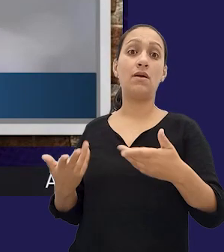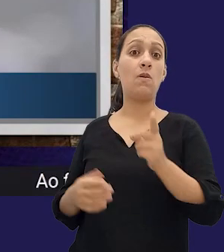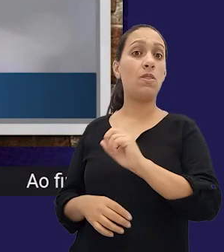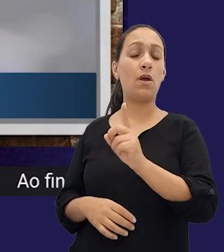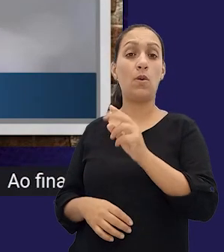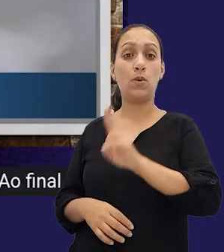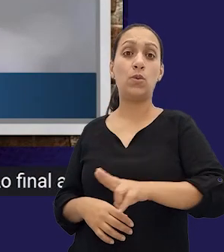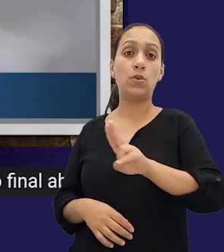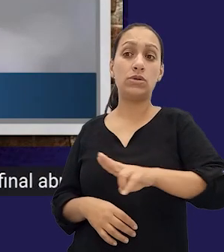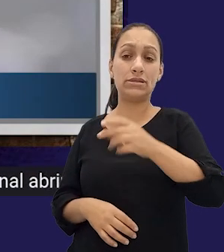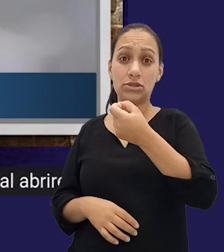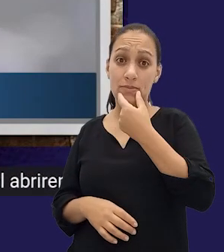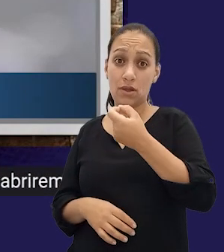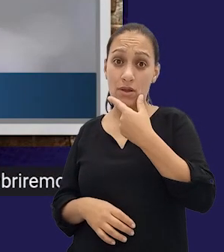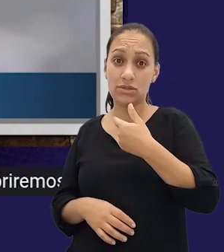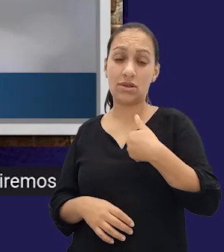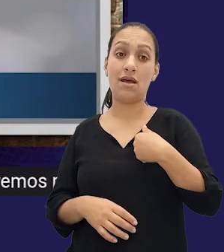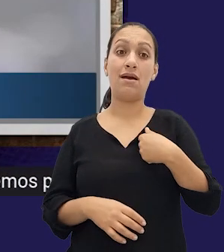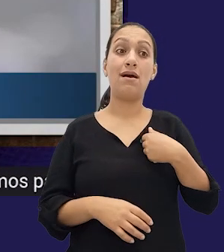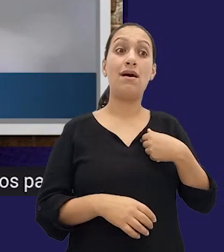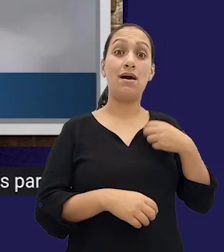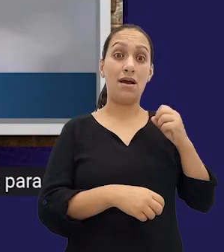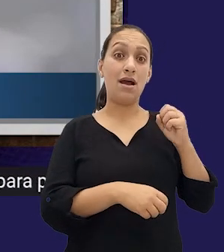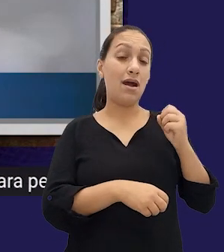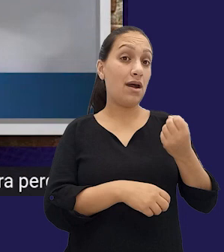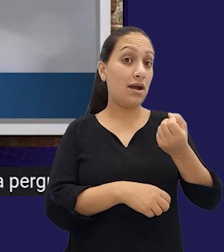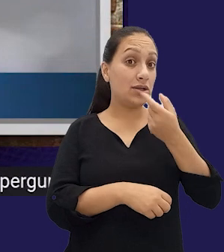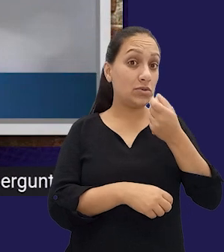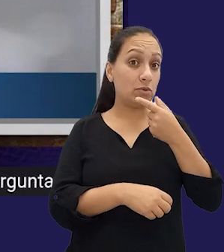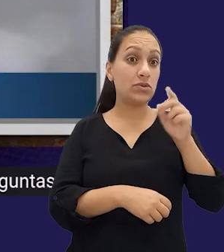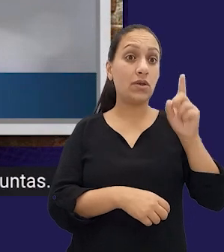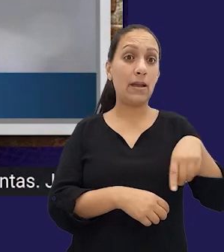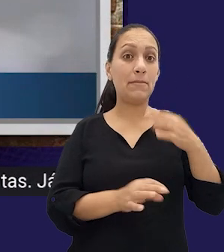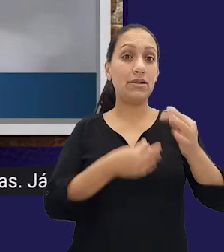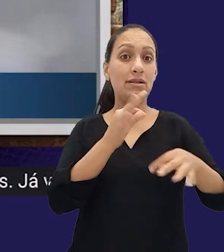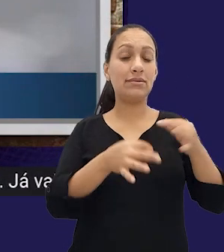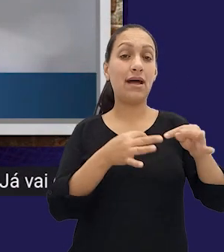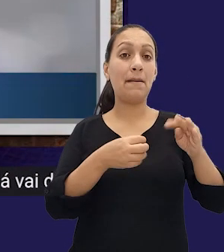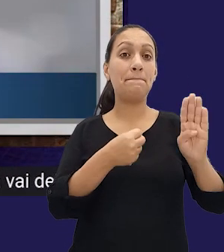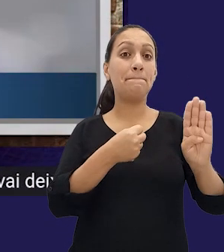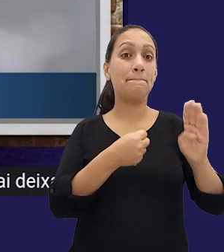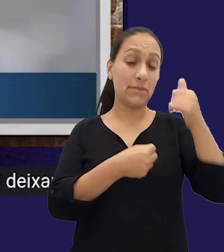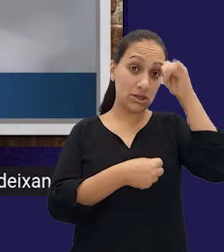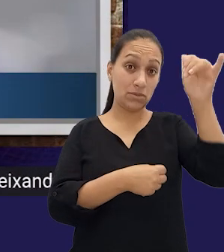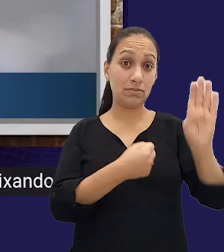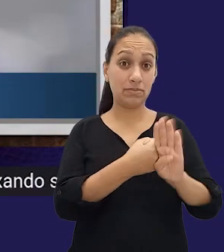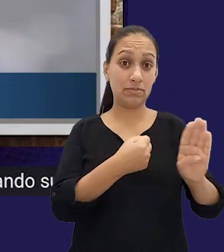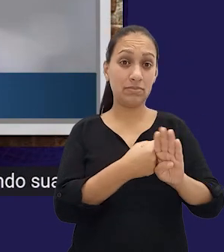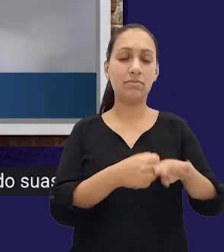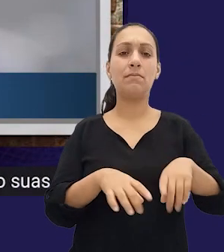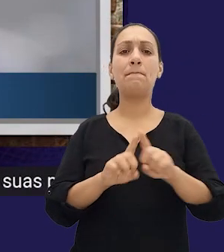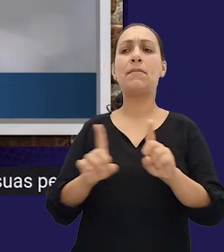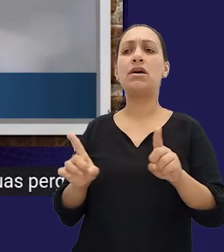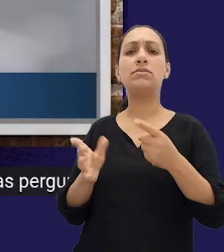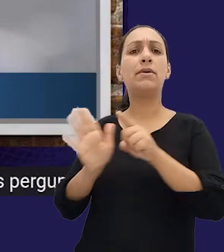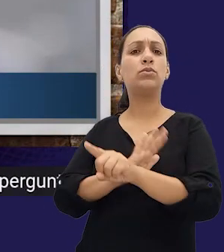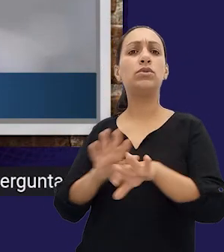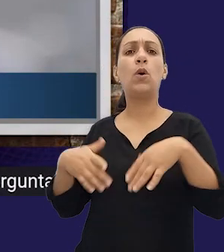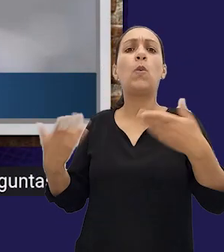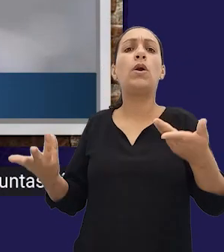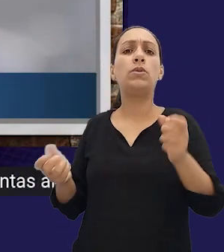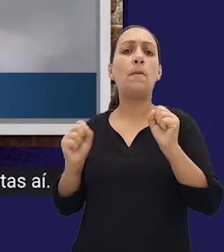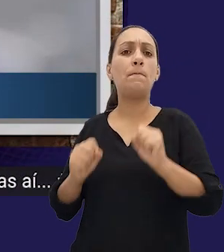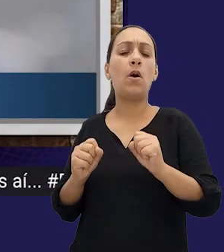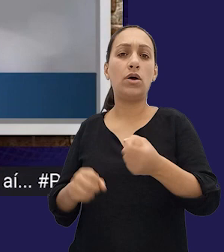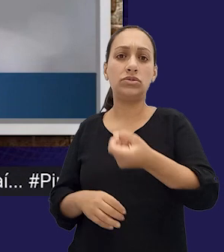antibiótico. Antibiótico é para tratar a infecção bacteriana. E aí vem a segunda pergunta, mas quando os antibióticos podem ser administrados aos pacientes